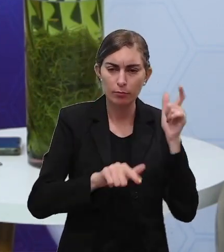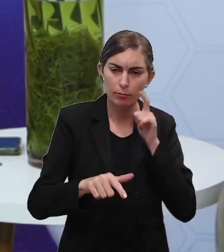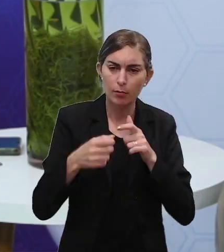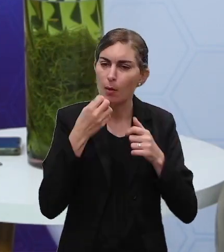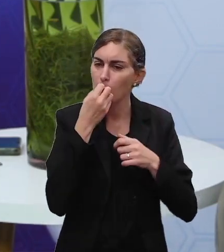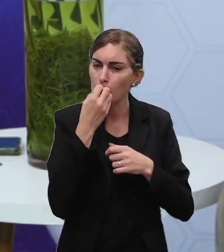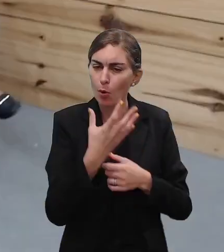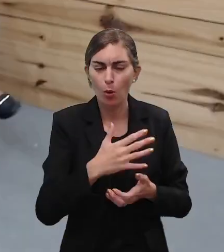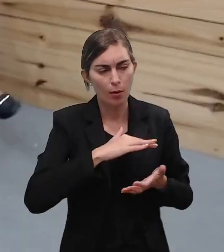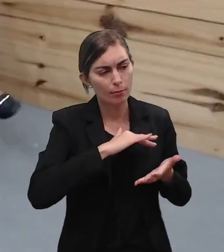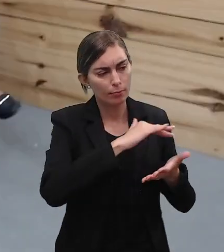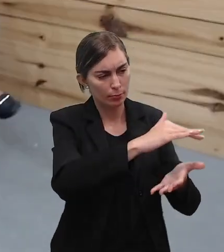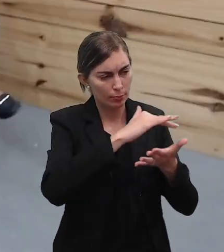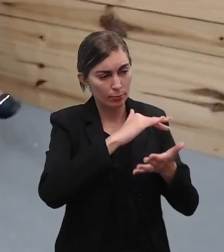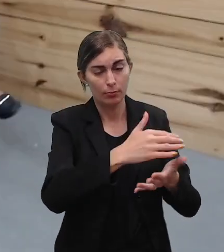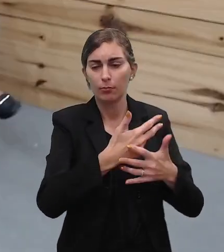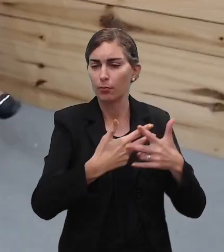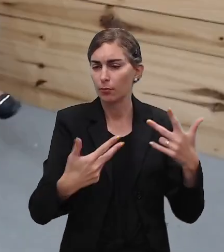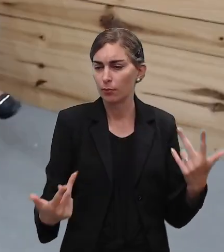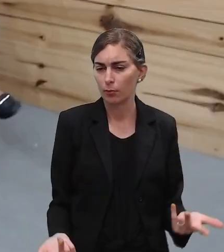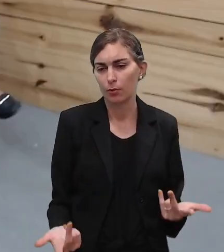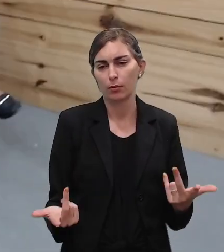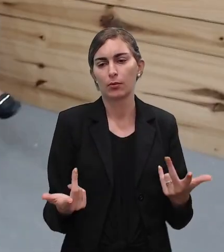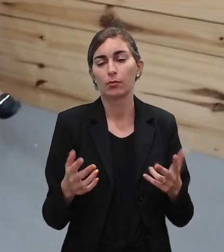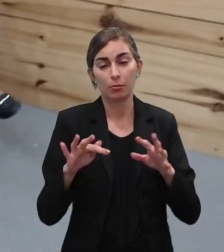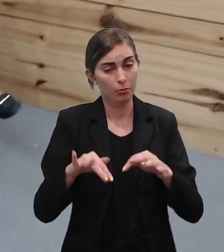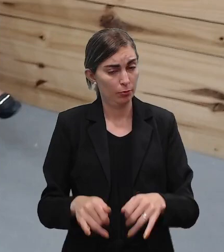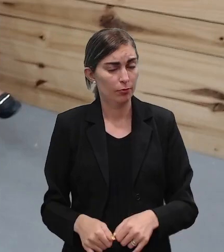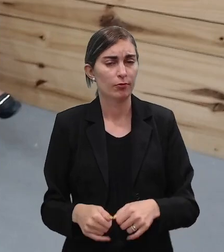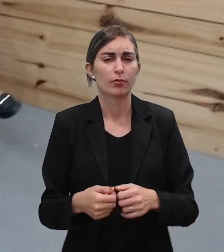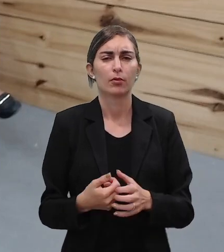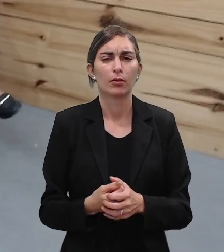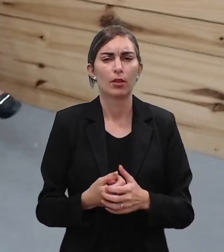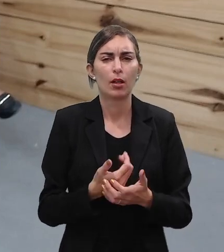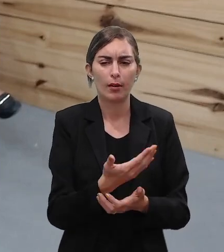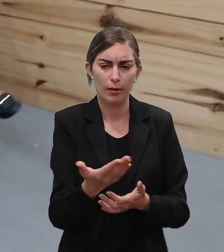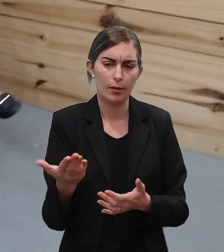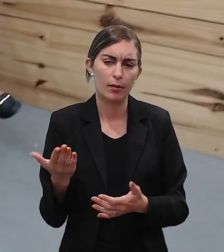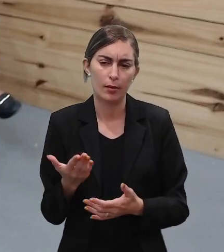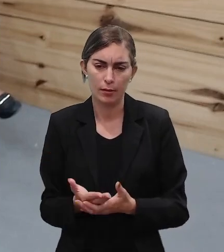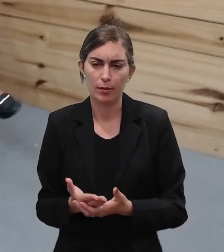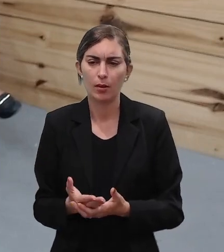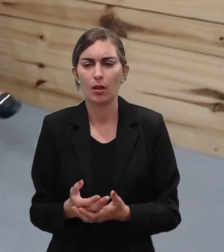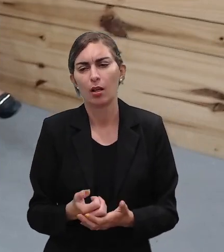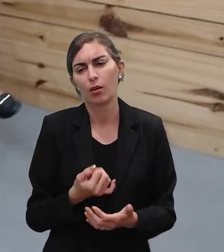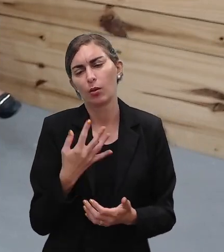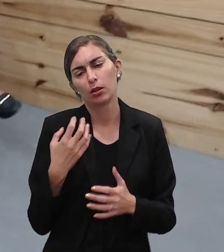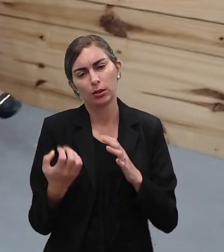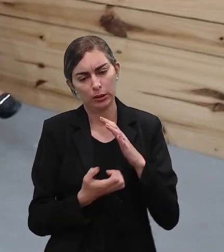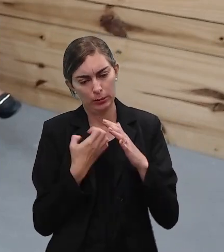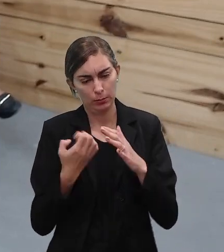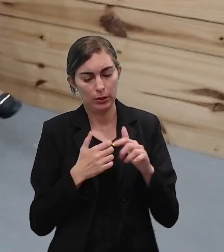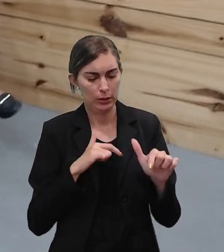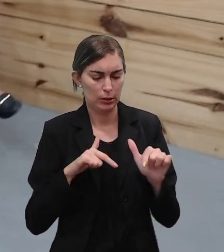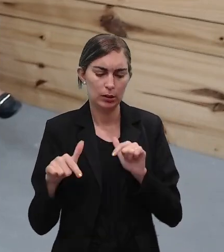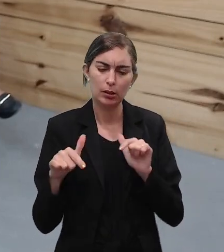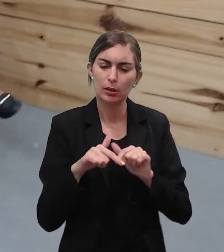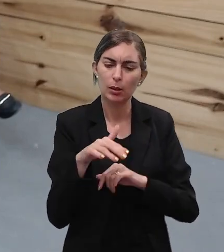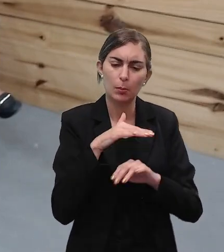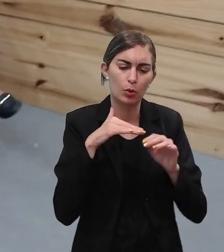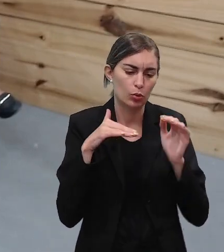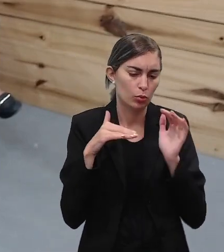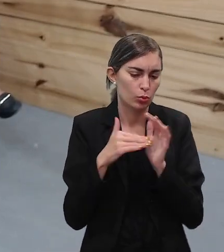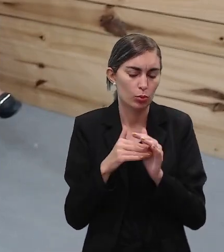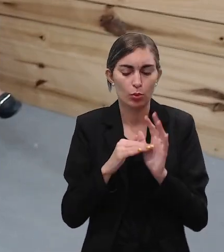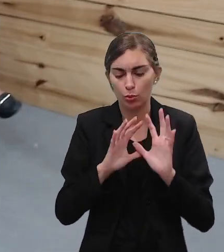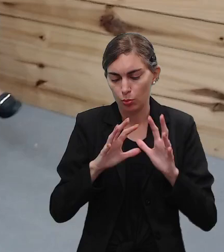boa entrega de produto lá no final, o resultado. Pronto, isso quer dizer que quando a empresa trabalha todo